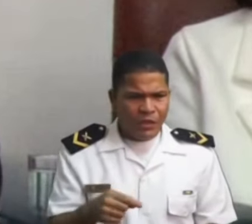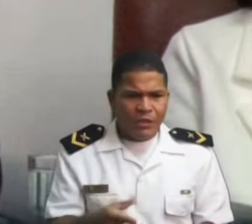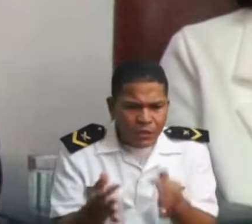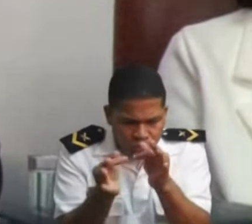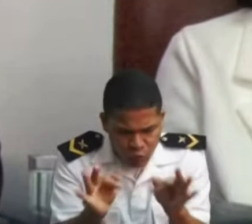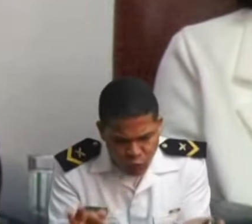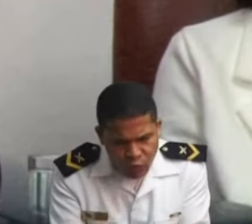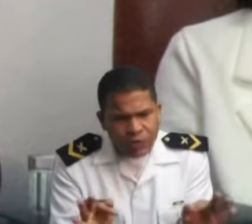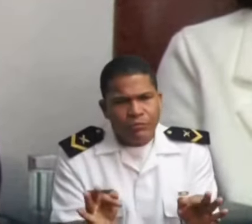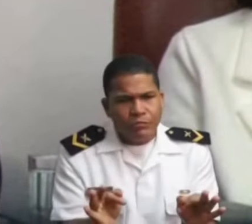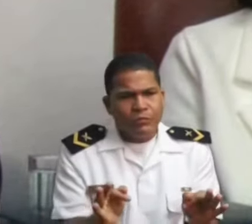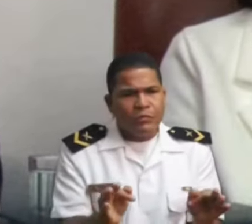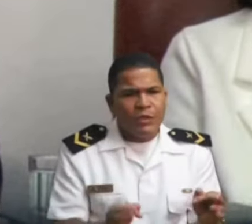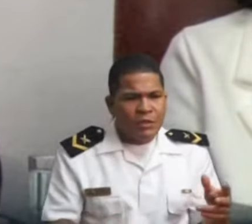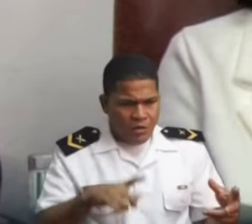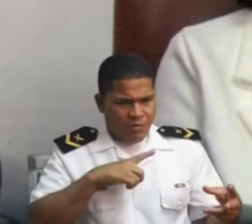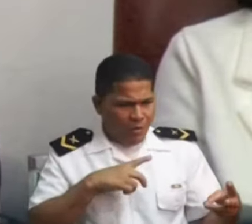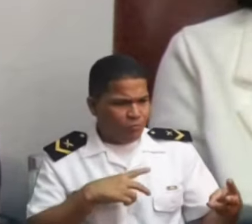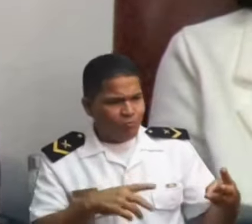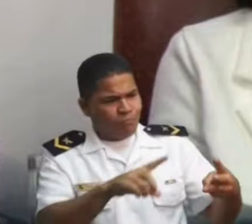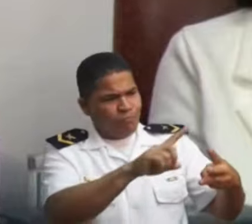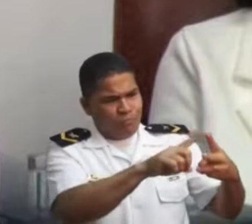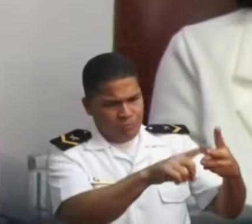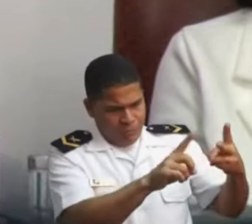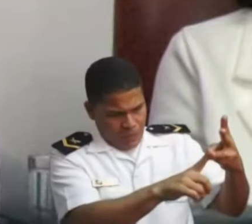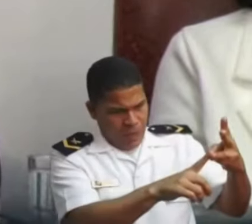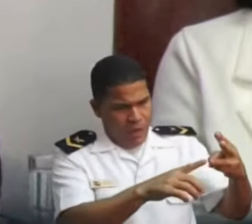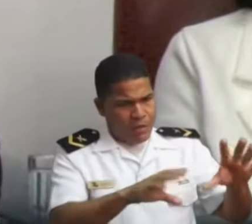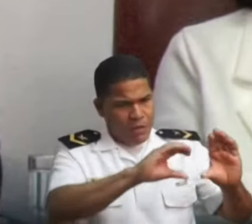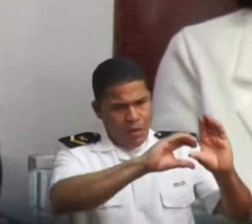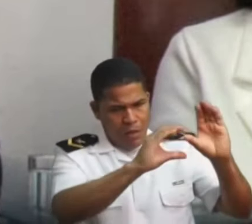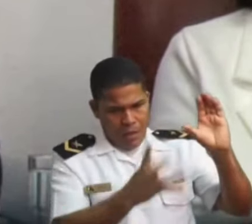trago três invejáveis características deste tribunal,